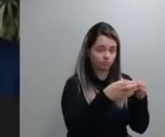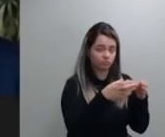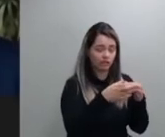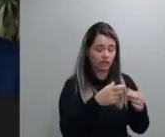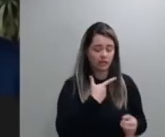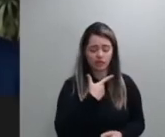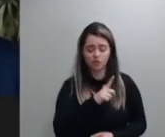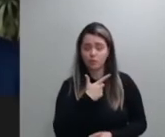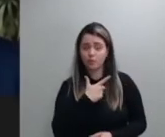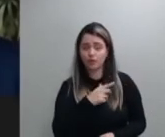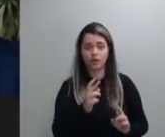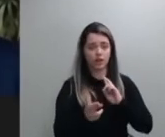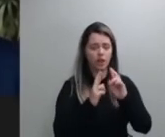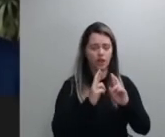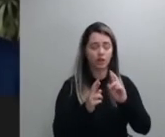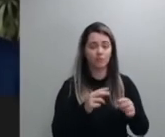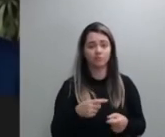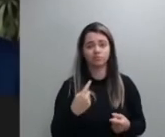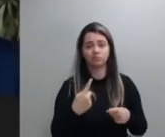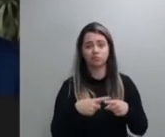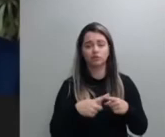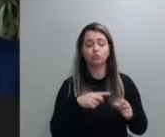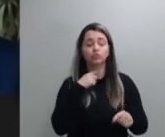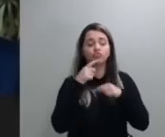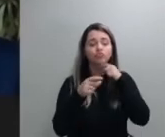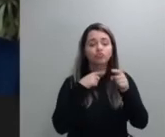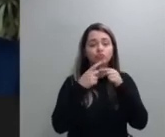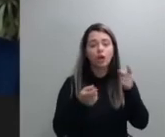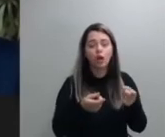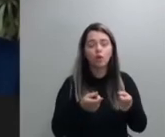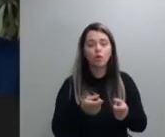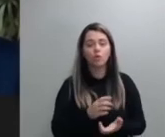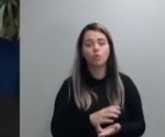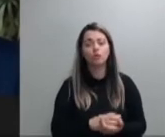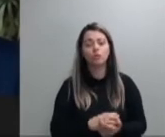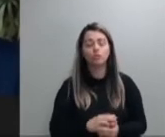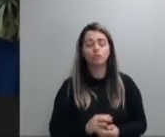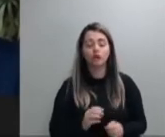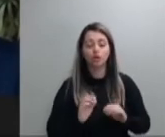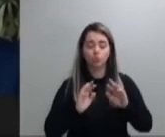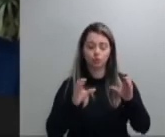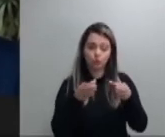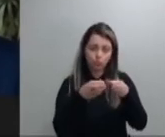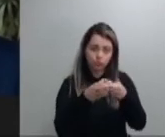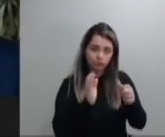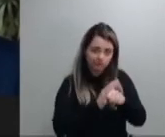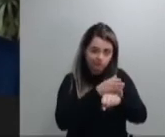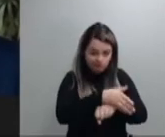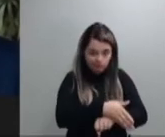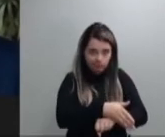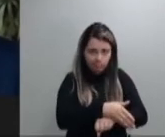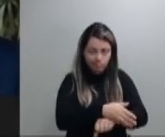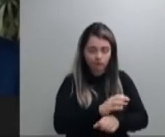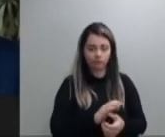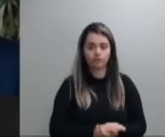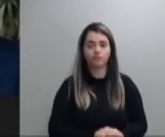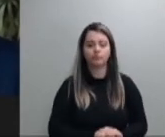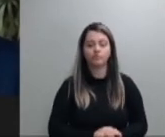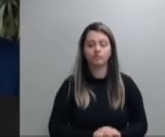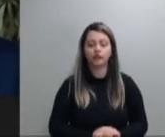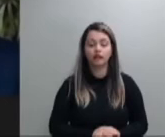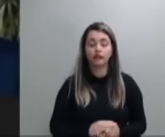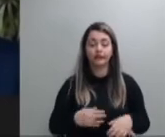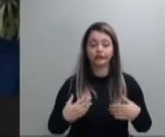alguma dúvida a questão da competência interna então eu penso que seria que o caso minha proposta